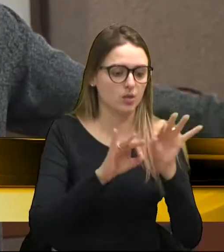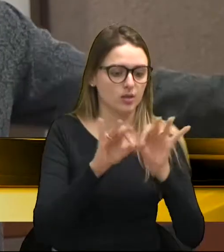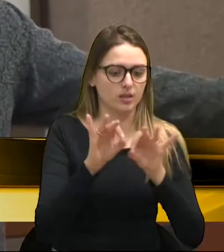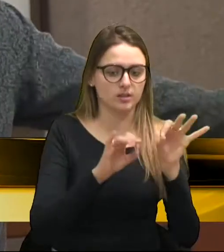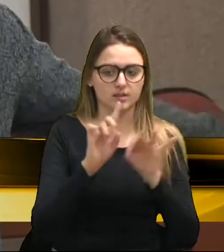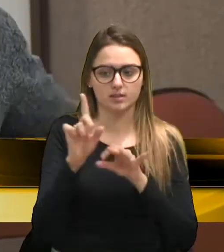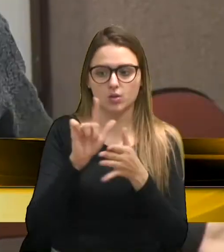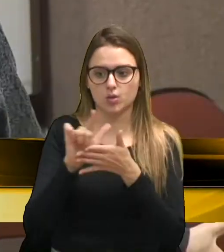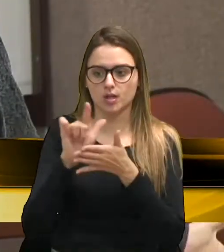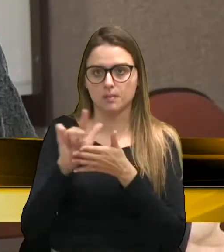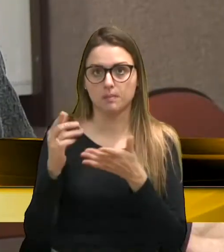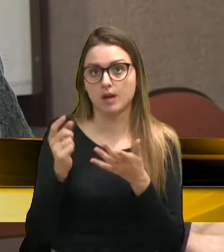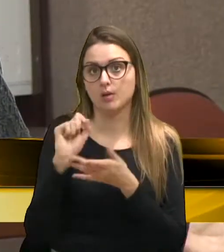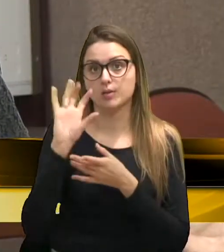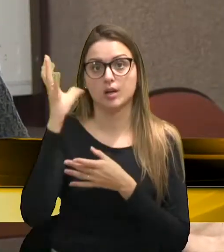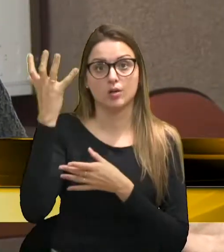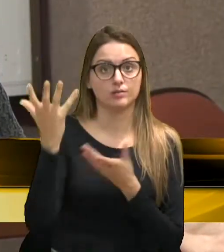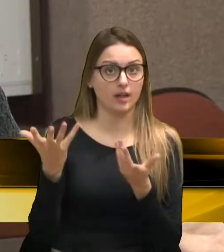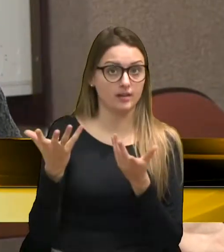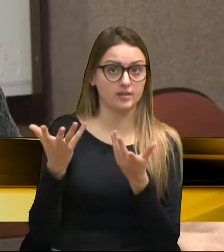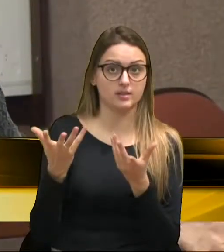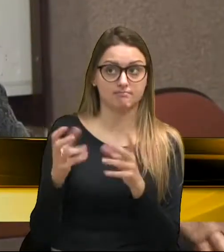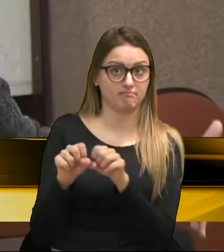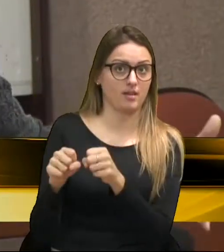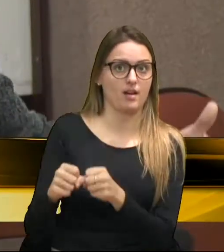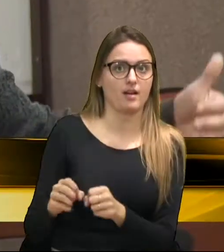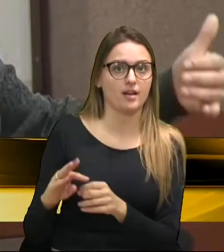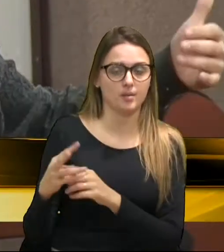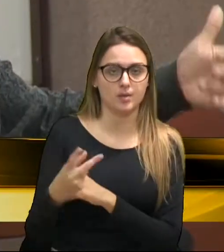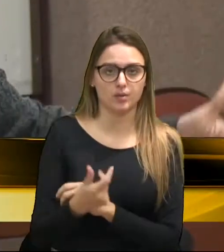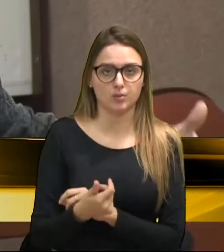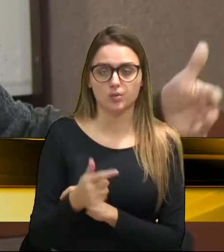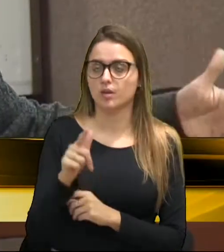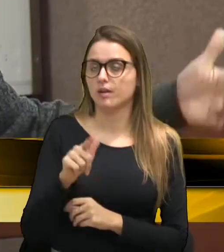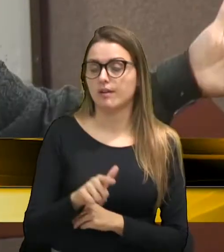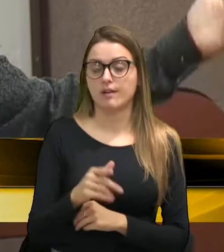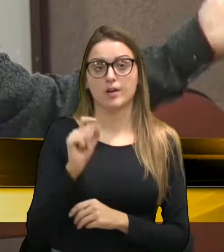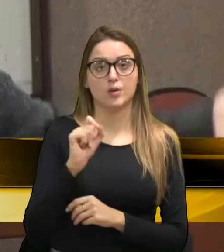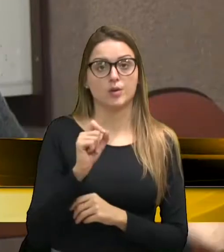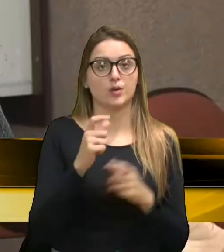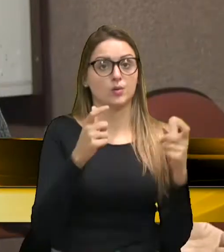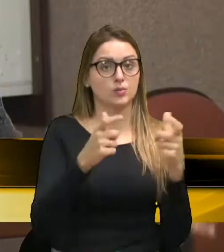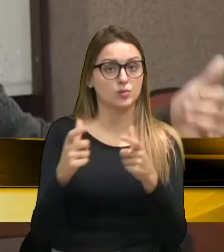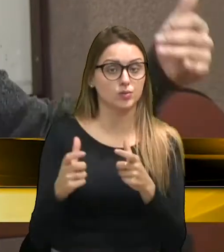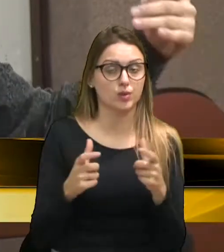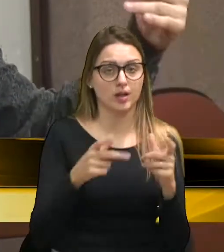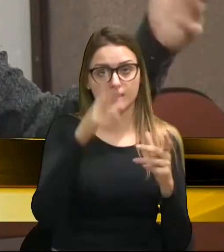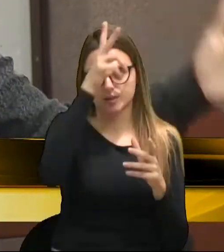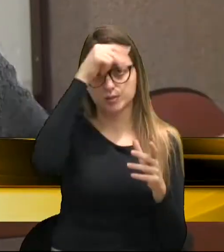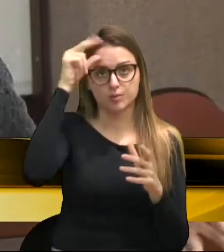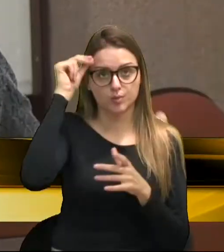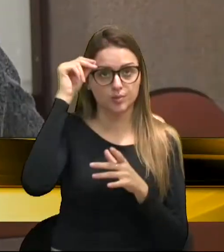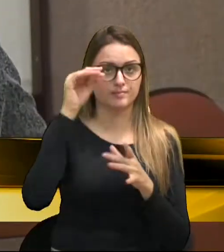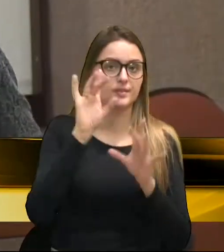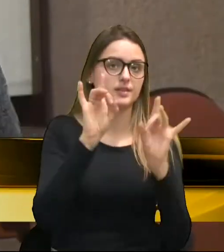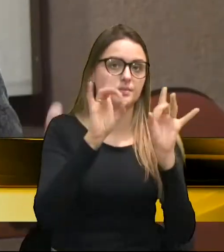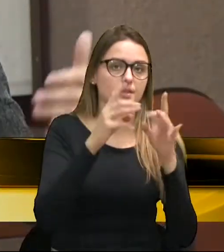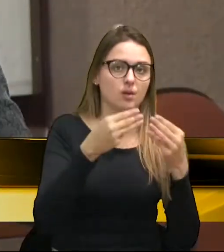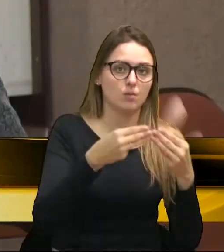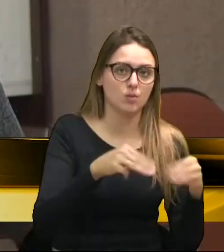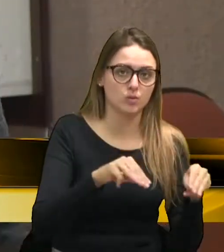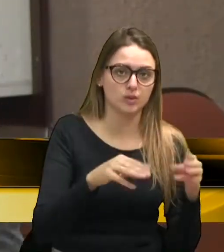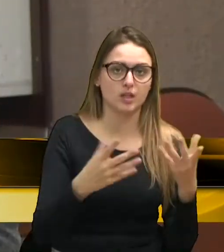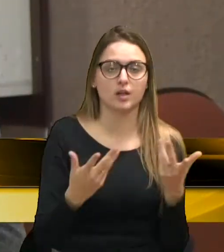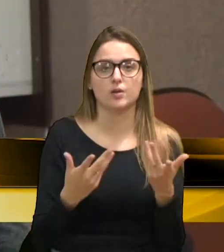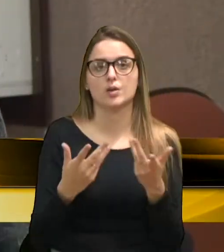nossa casa, ela vem abaixo, se a gente não cuidar dela. E assim estão os nossos espaços públicos, principalmente os nossos museus, nosso